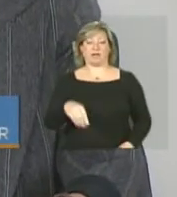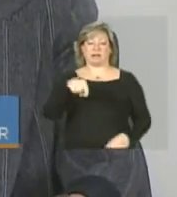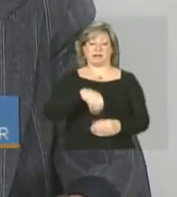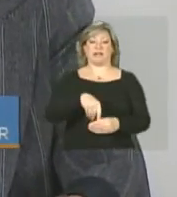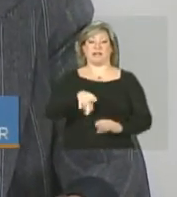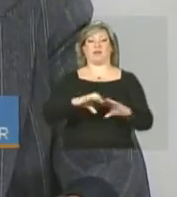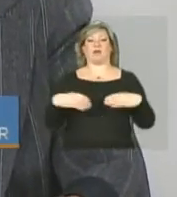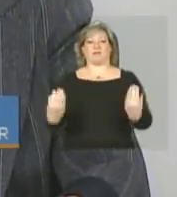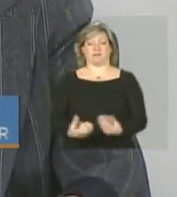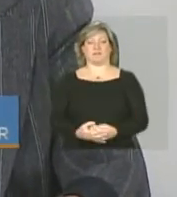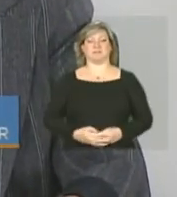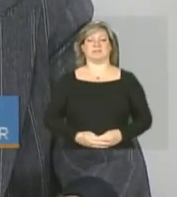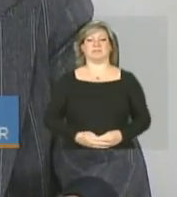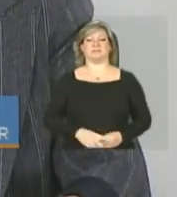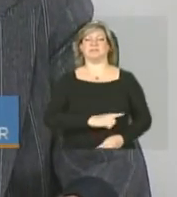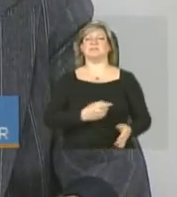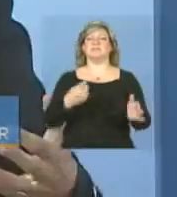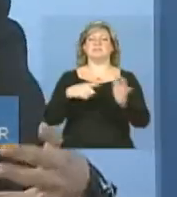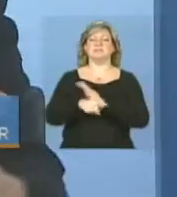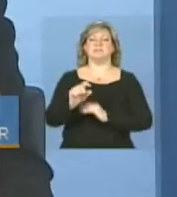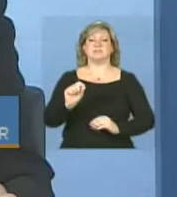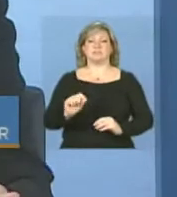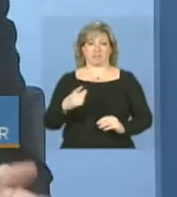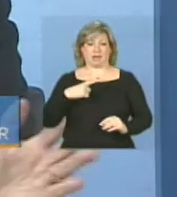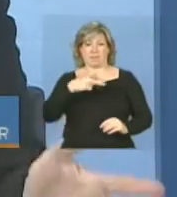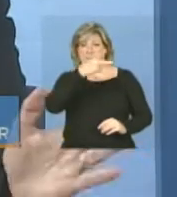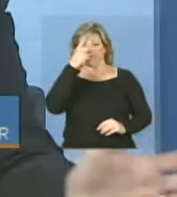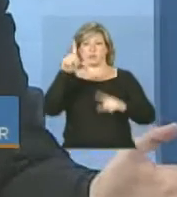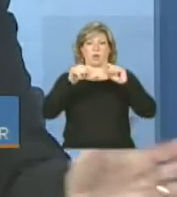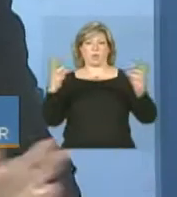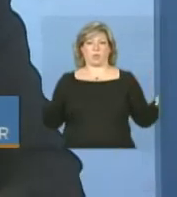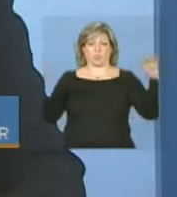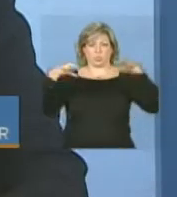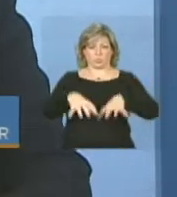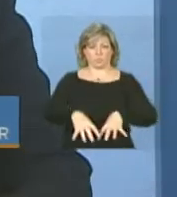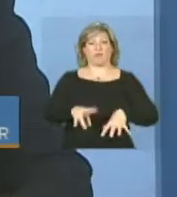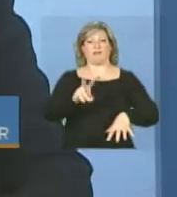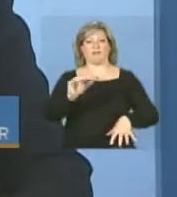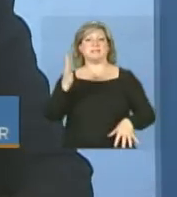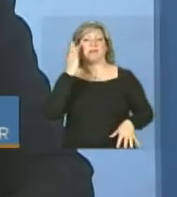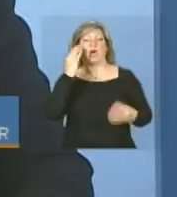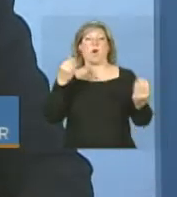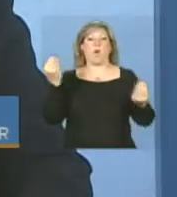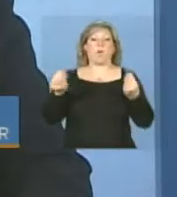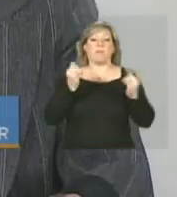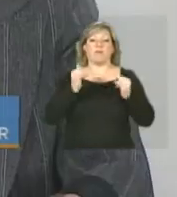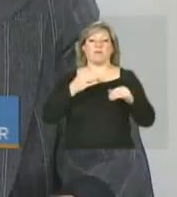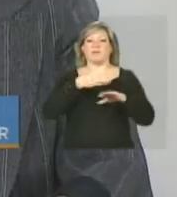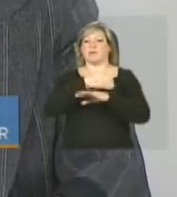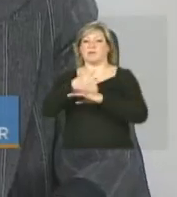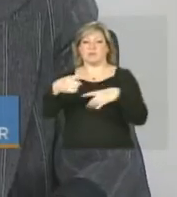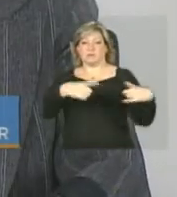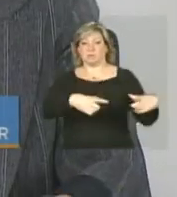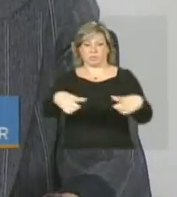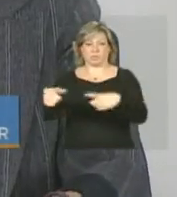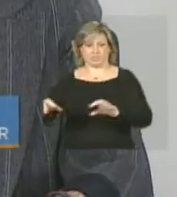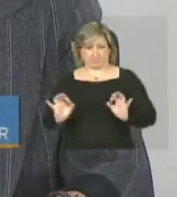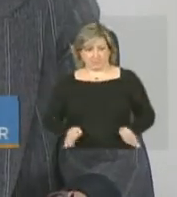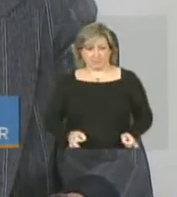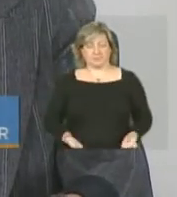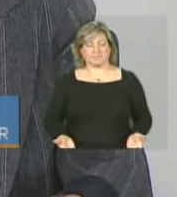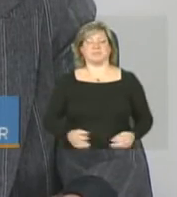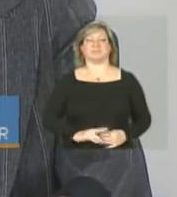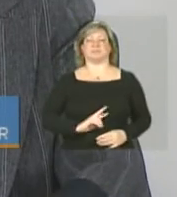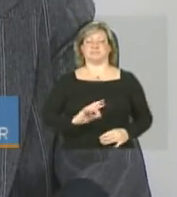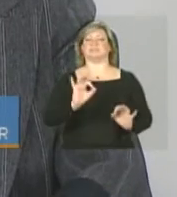natureza. E os próprios delegados já vão sabendo como se localizar e que parte se informar, não é mesmo? Exatamente. Os delegados